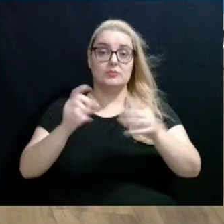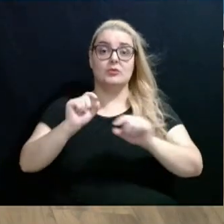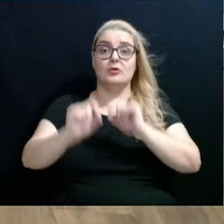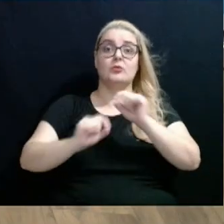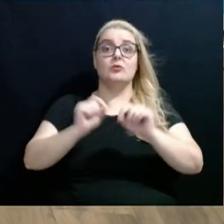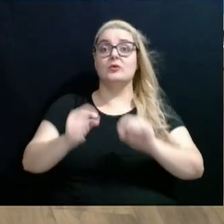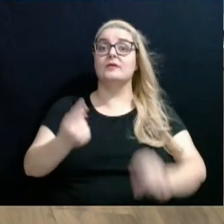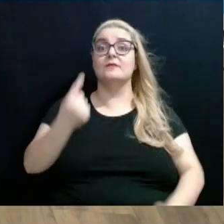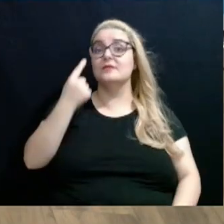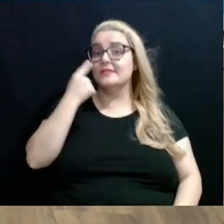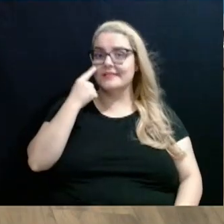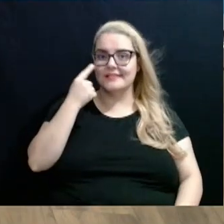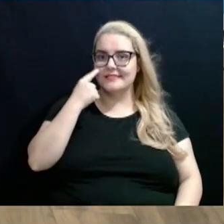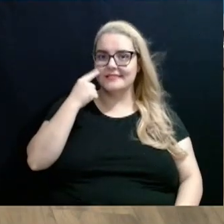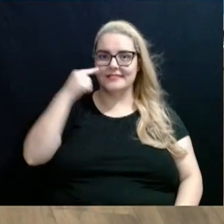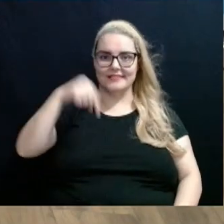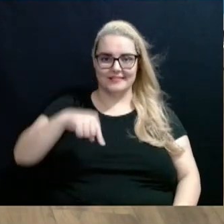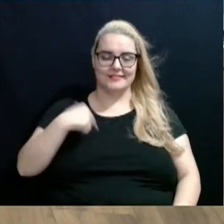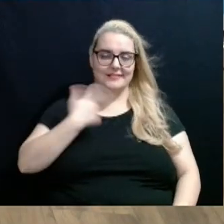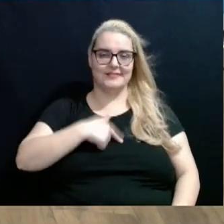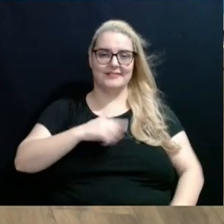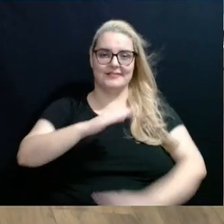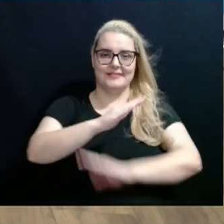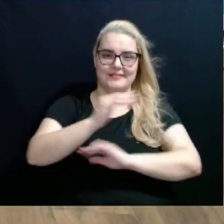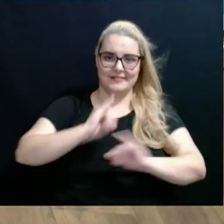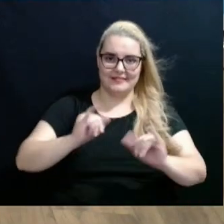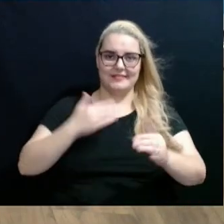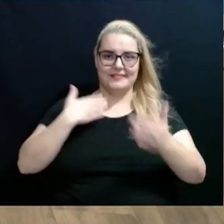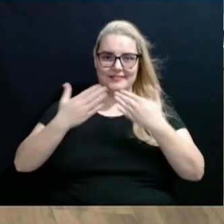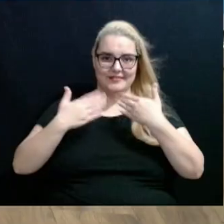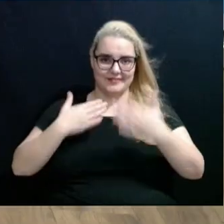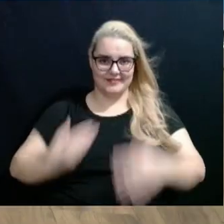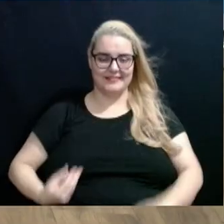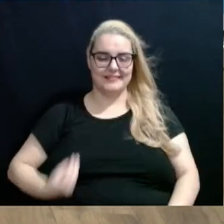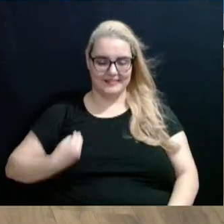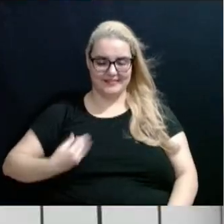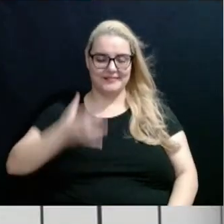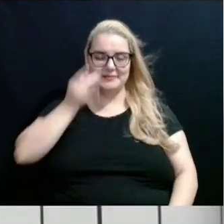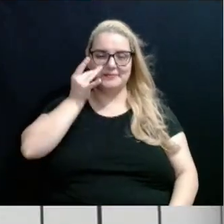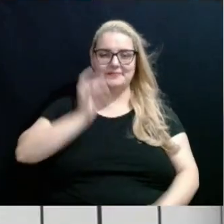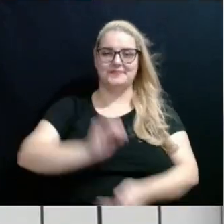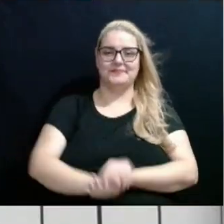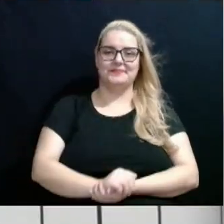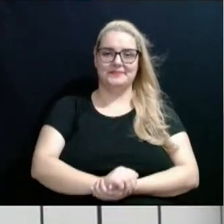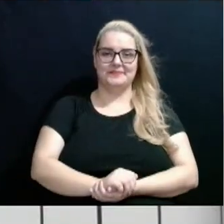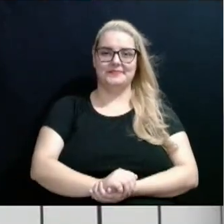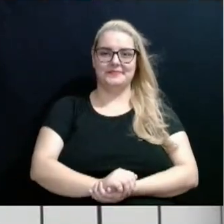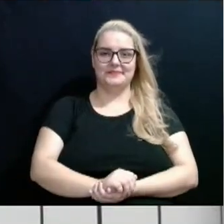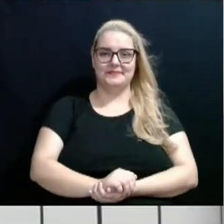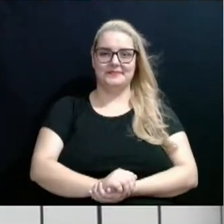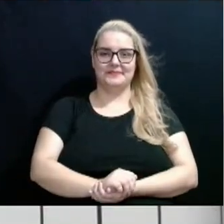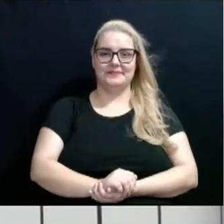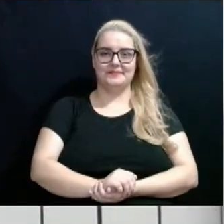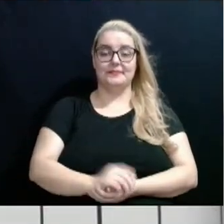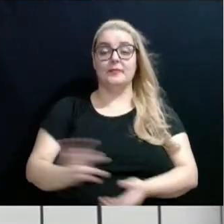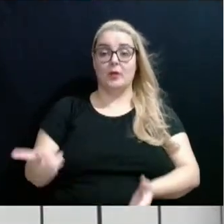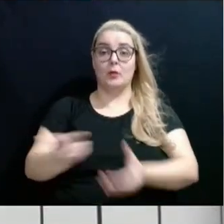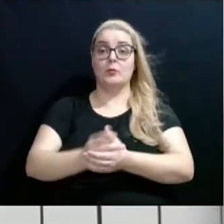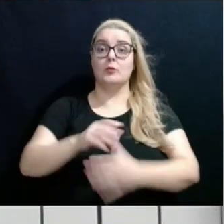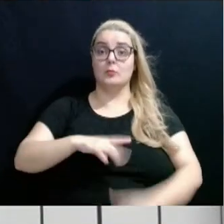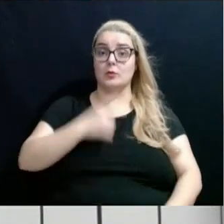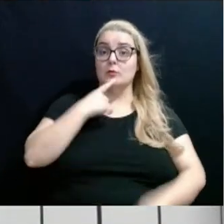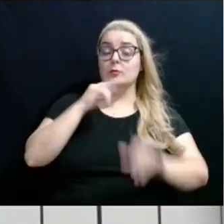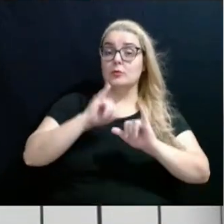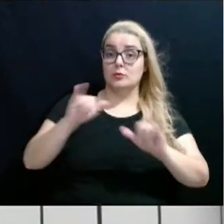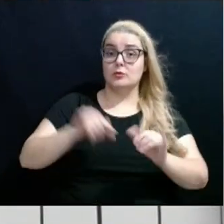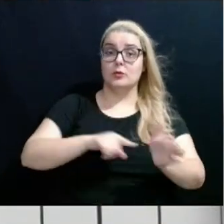o que você quer assistir aqui no nosso telejornal, que a gente conversa ao vivo. O Procon de Campinas divulgou a